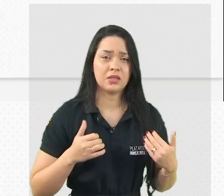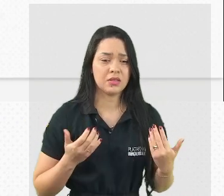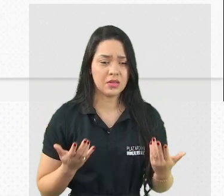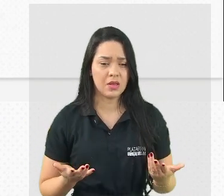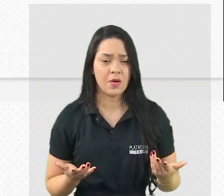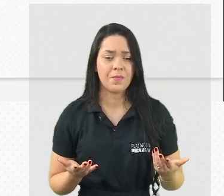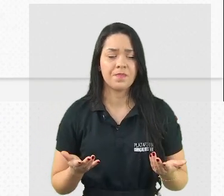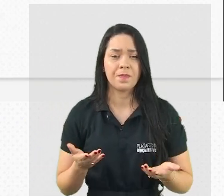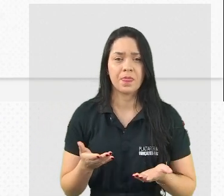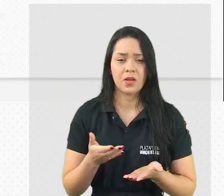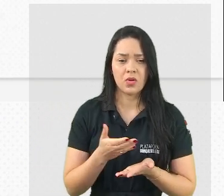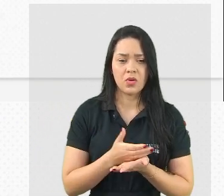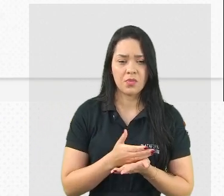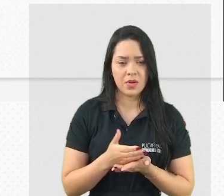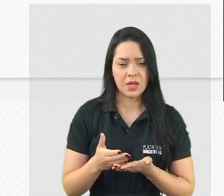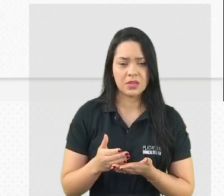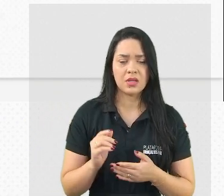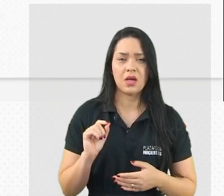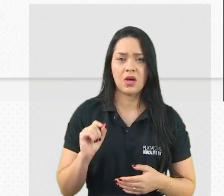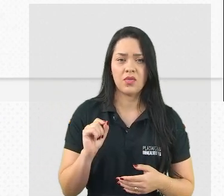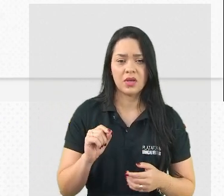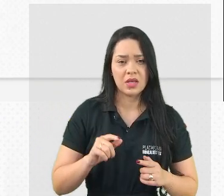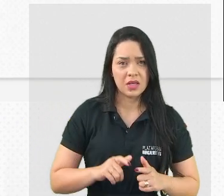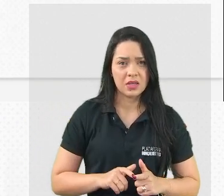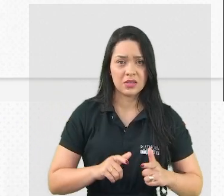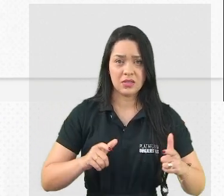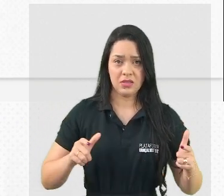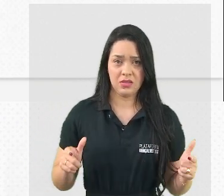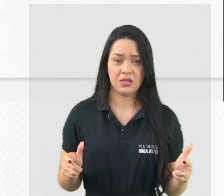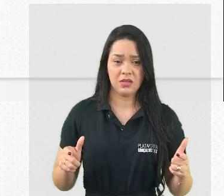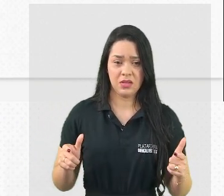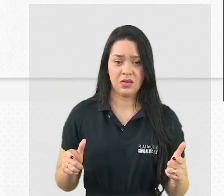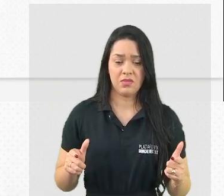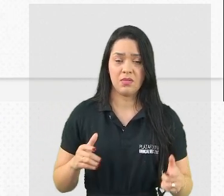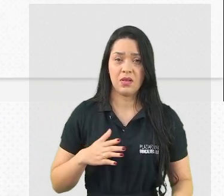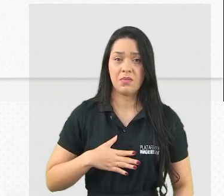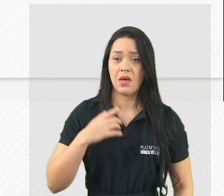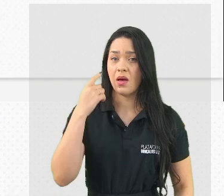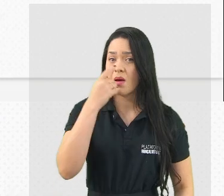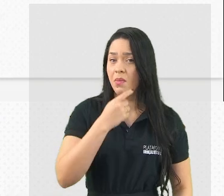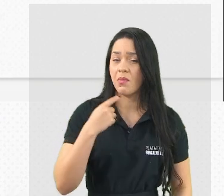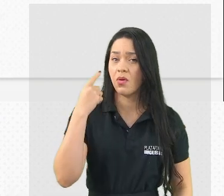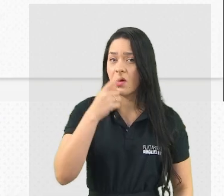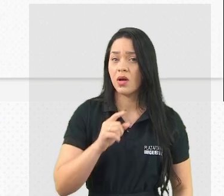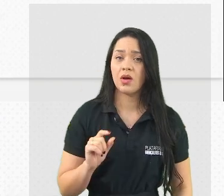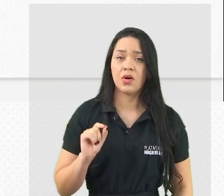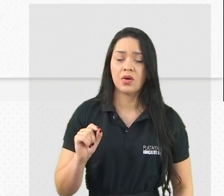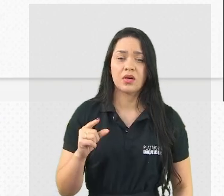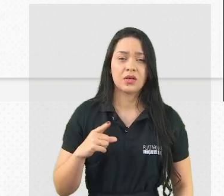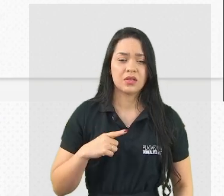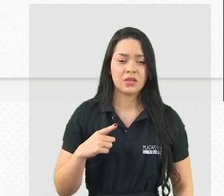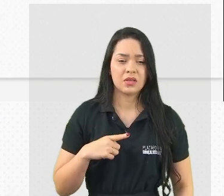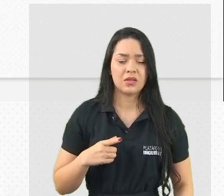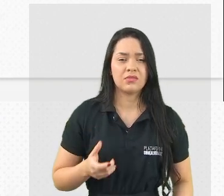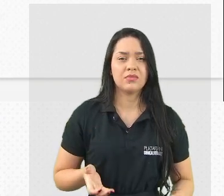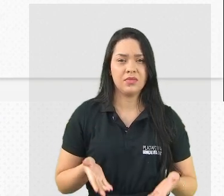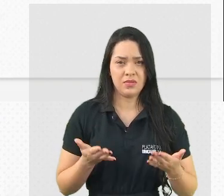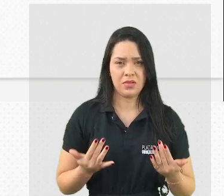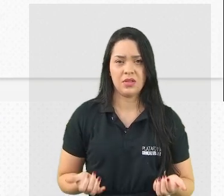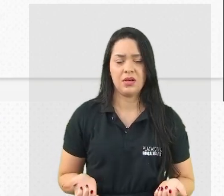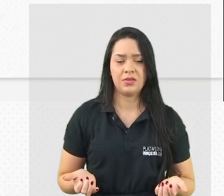ácidos começam a passar de forma excessiva pela minha boca, eu vou causar essa fragilidade no esmalte